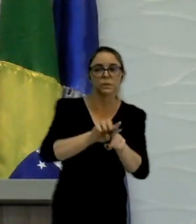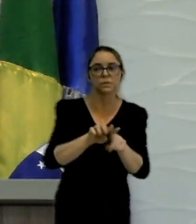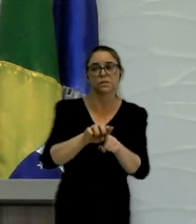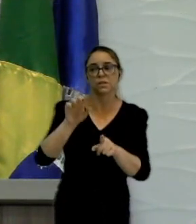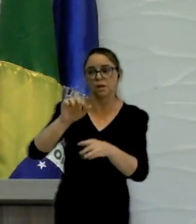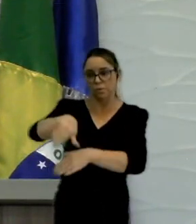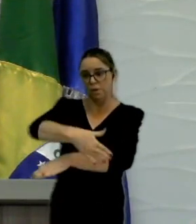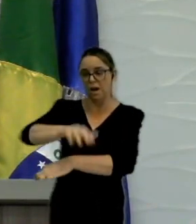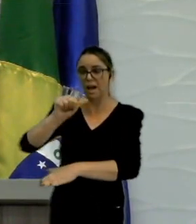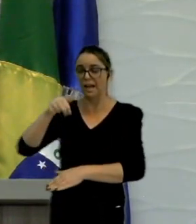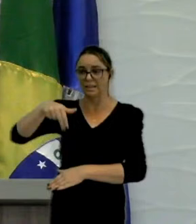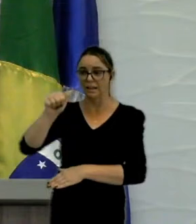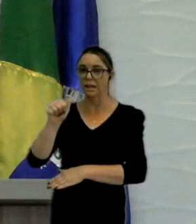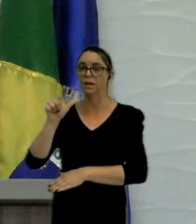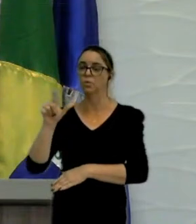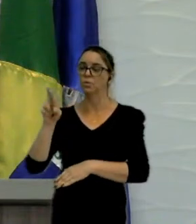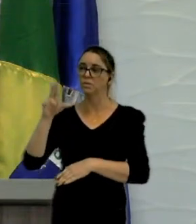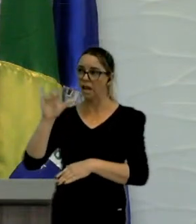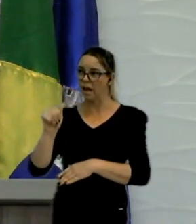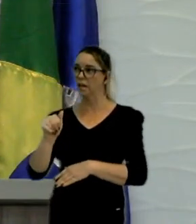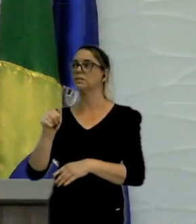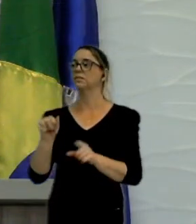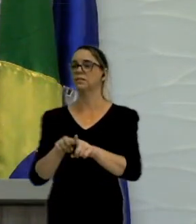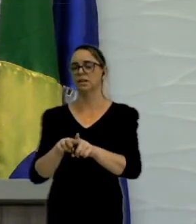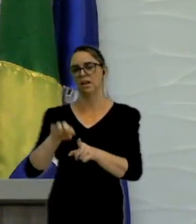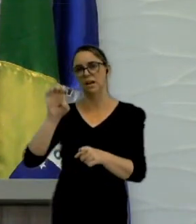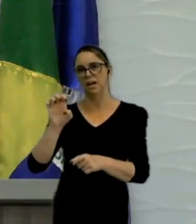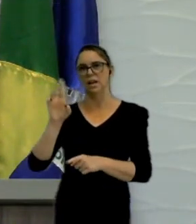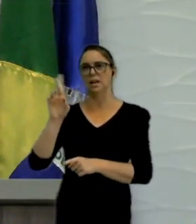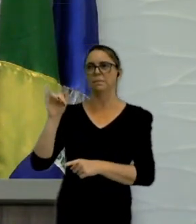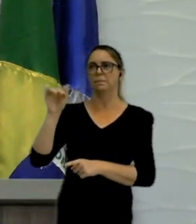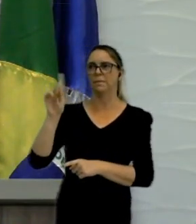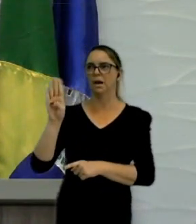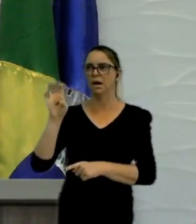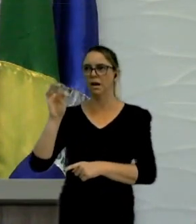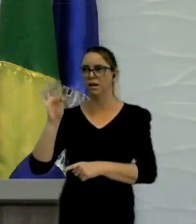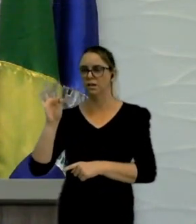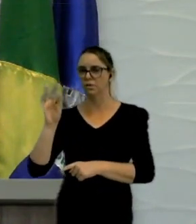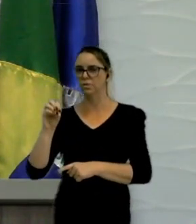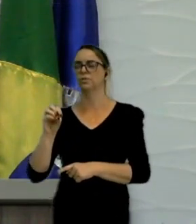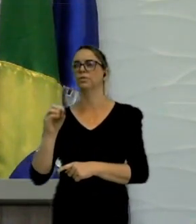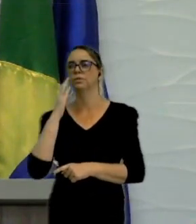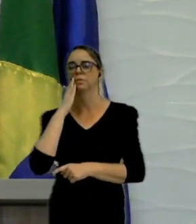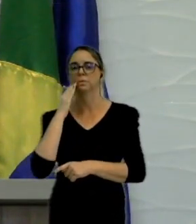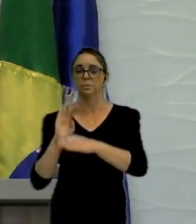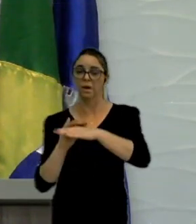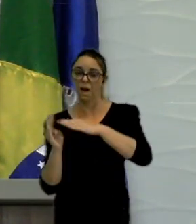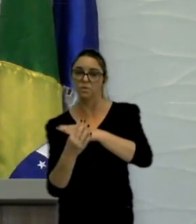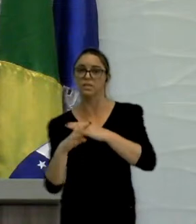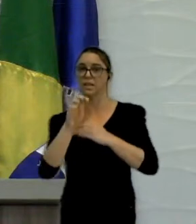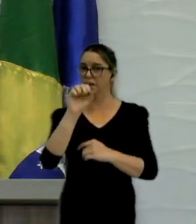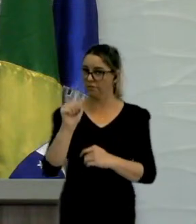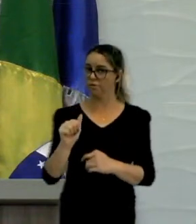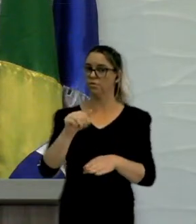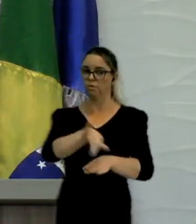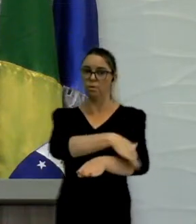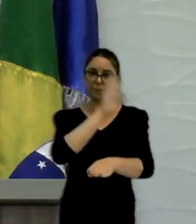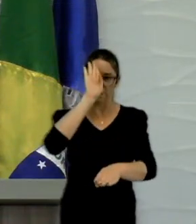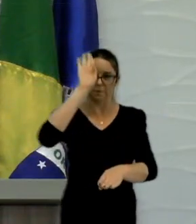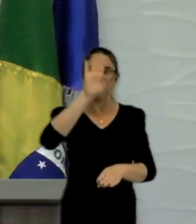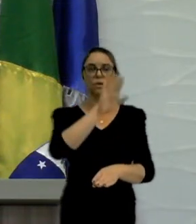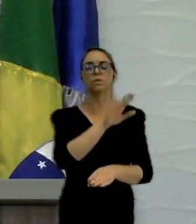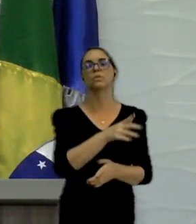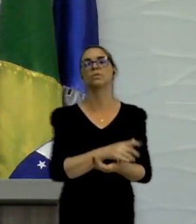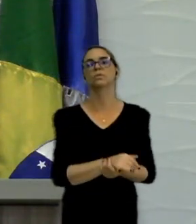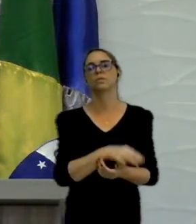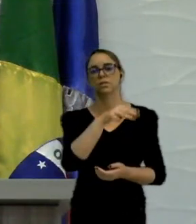Pontes, Heriberto Costa, antiga travessa loteamento de Santo Afonso, precisamente entre as ruas Roberlândia de Lima, Correia